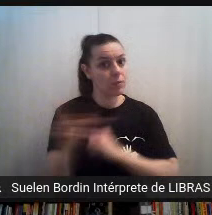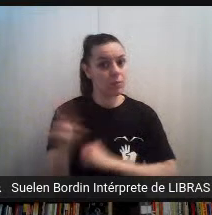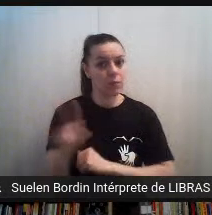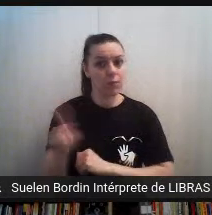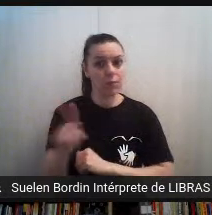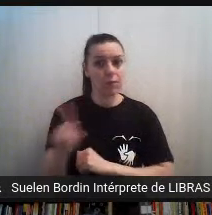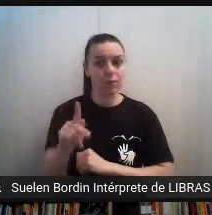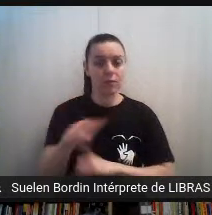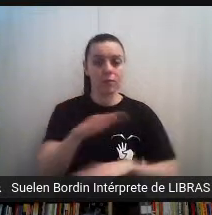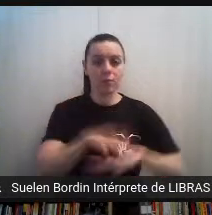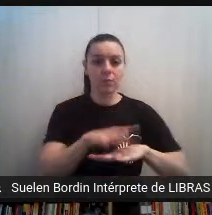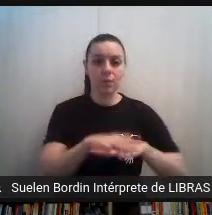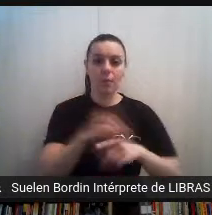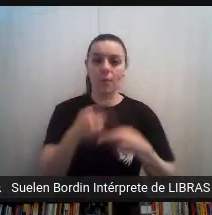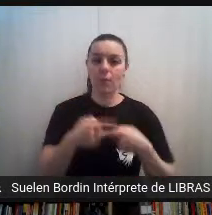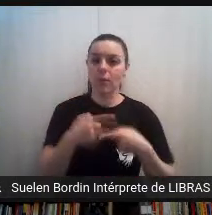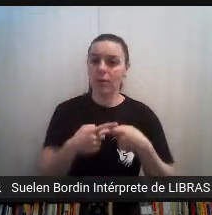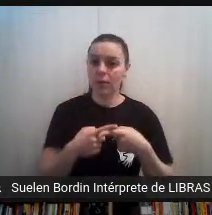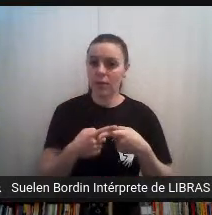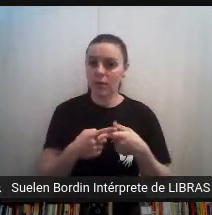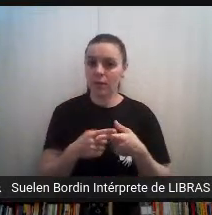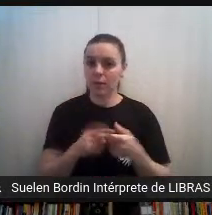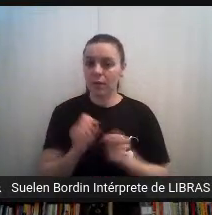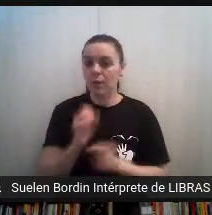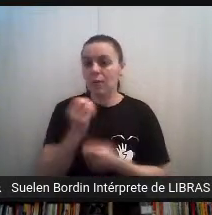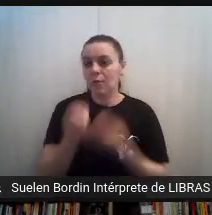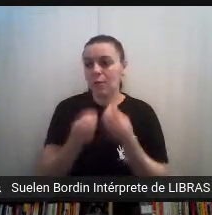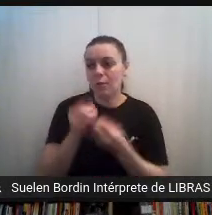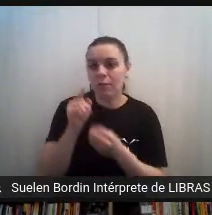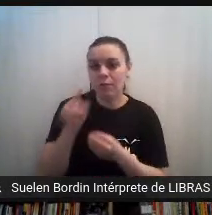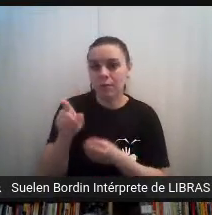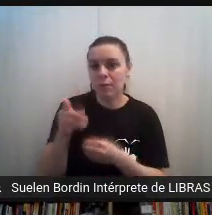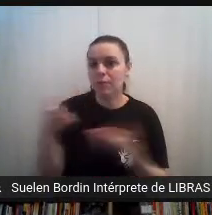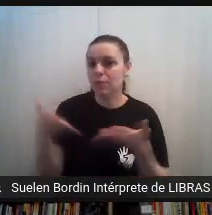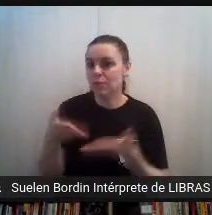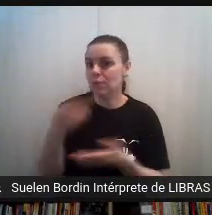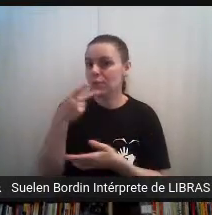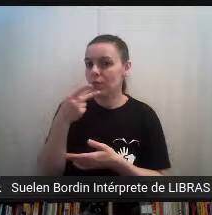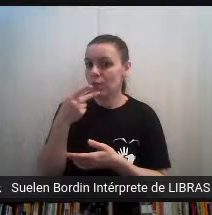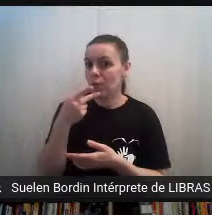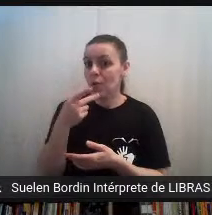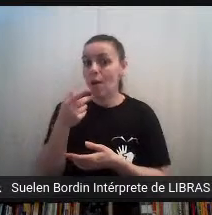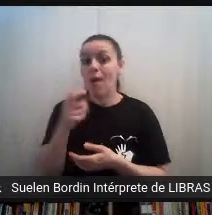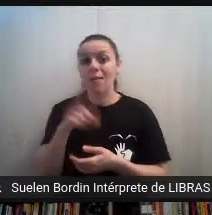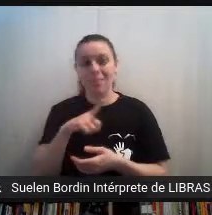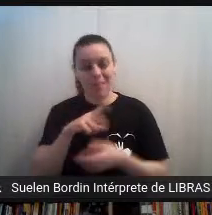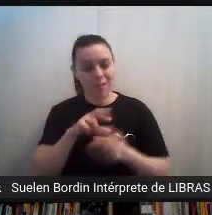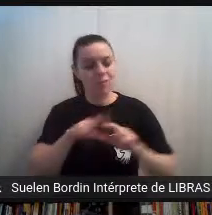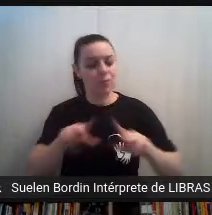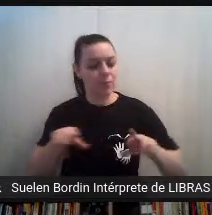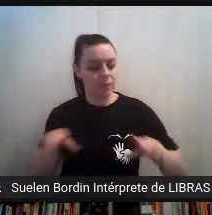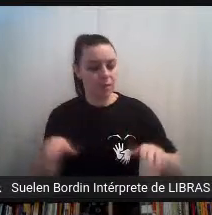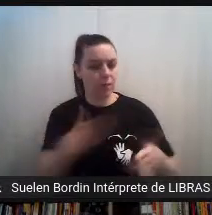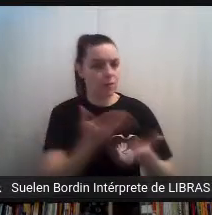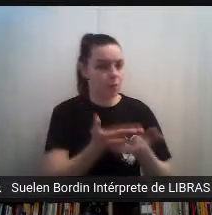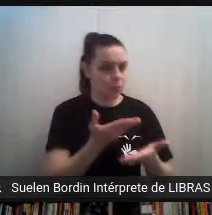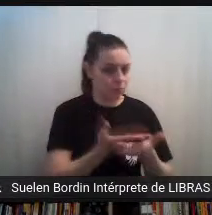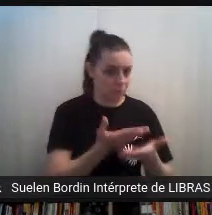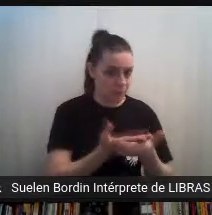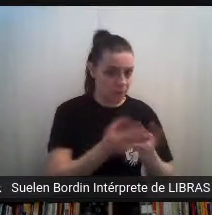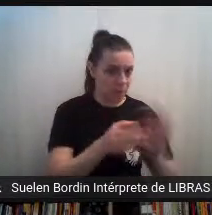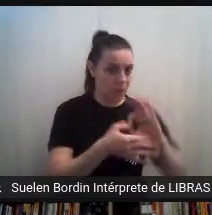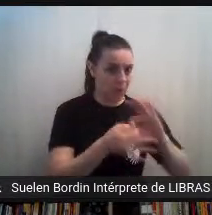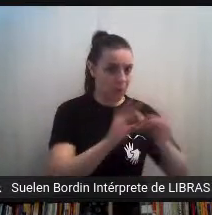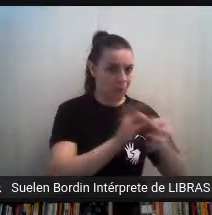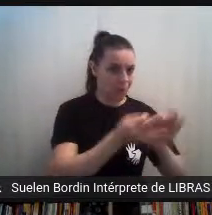Porque, como você disse, tem uma diferença entre estudar para a Olimpíada e estudar o que você estuda no